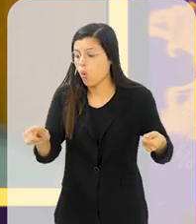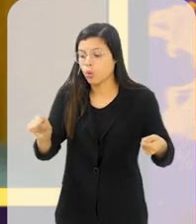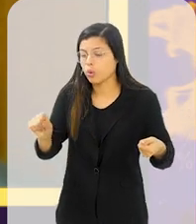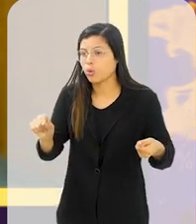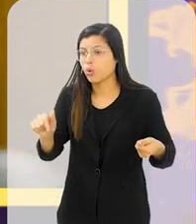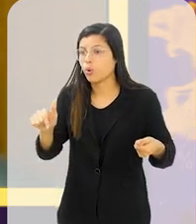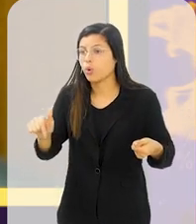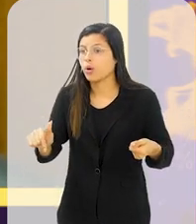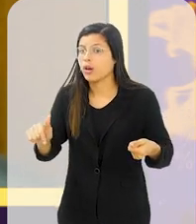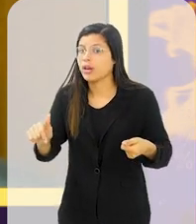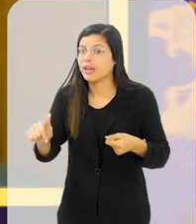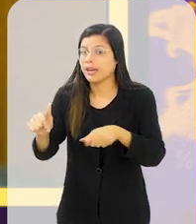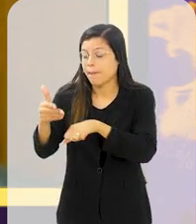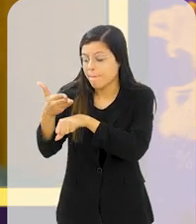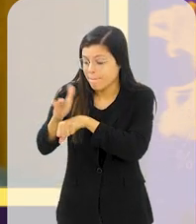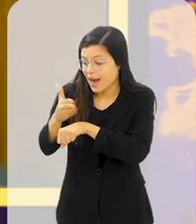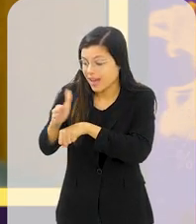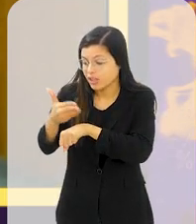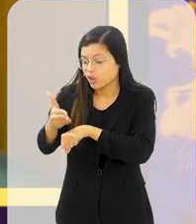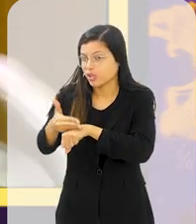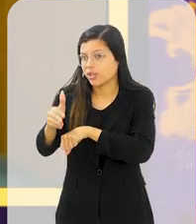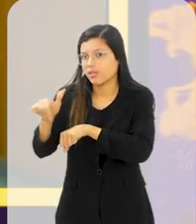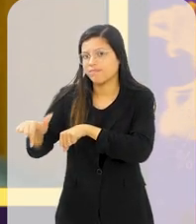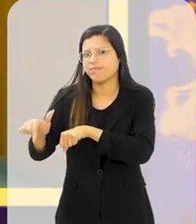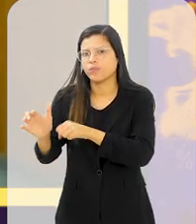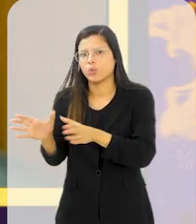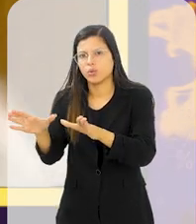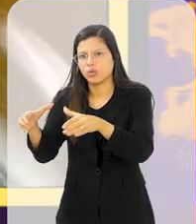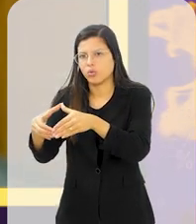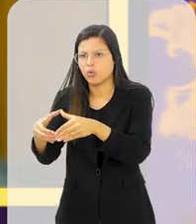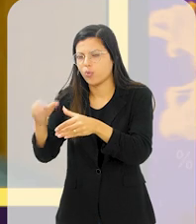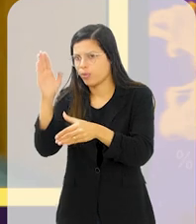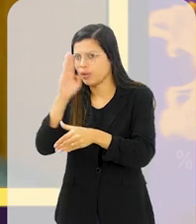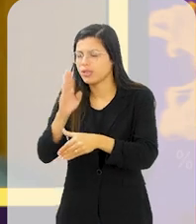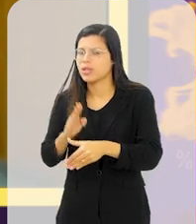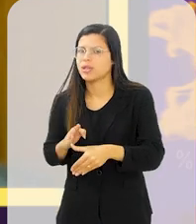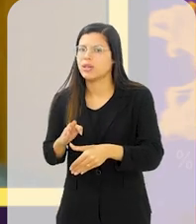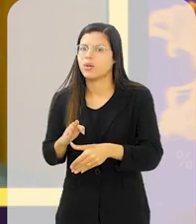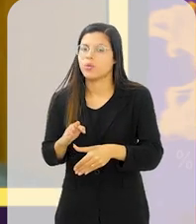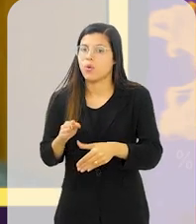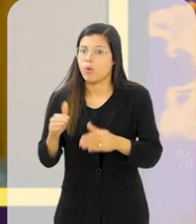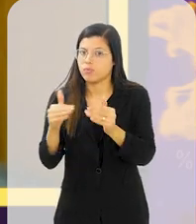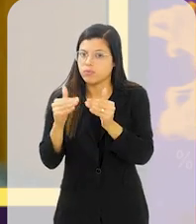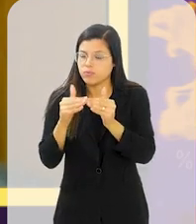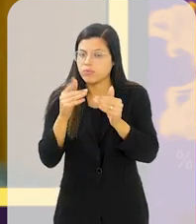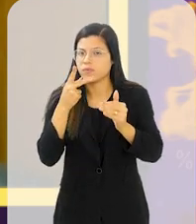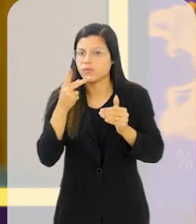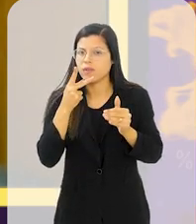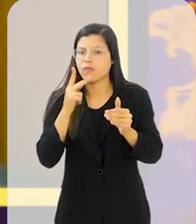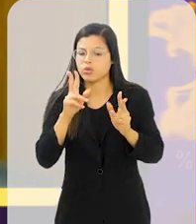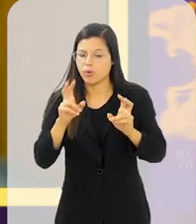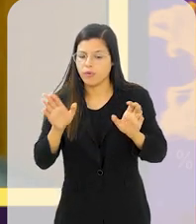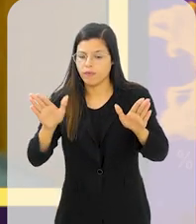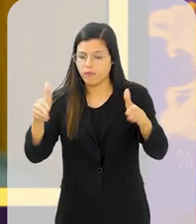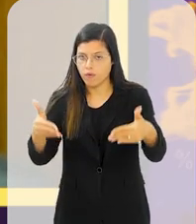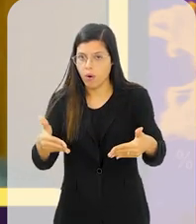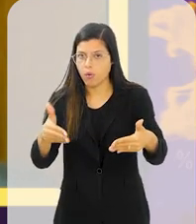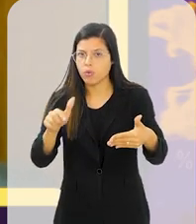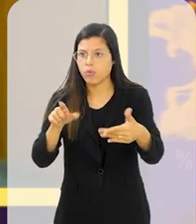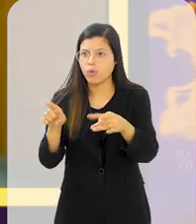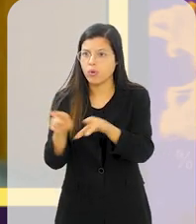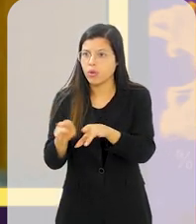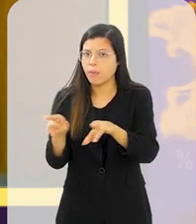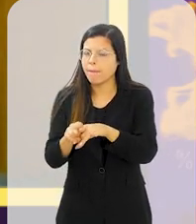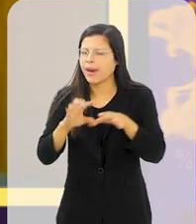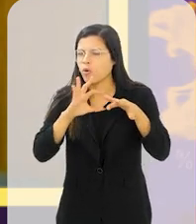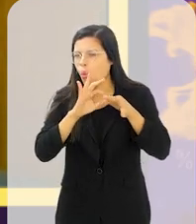a capacidade de rendimento dele a serviço da seleção. O meu ponto é, eu concordo quando você fala sobre foco, acho que está muito claro isso, concordo quando você fala